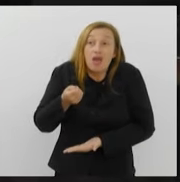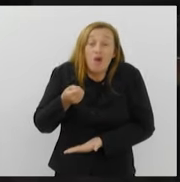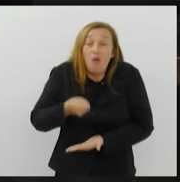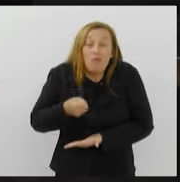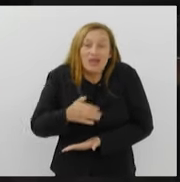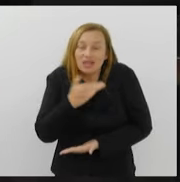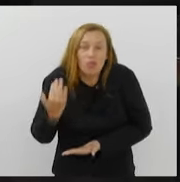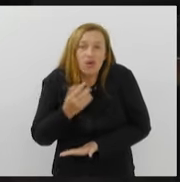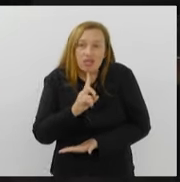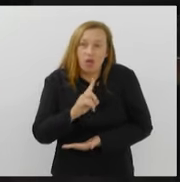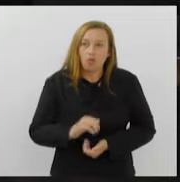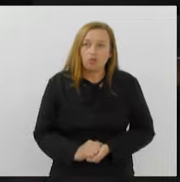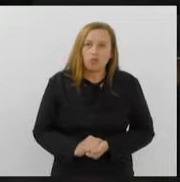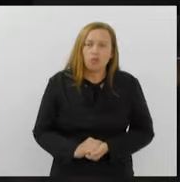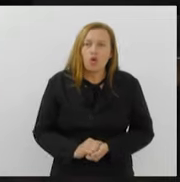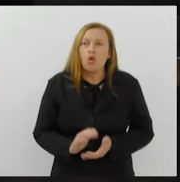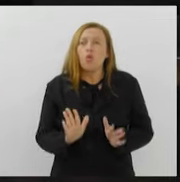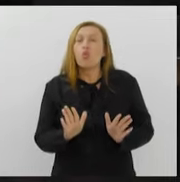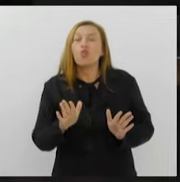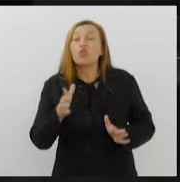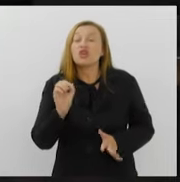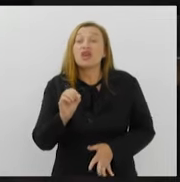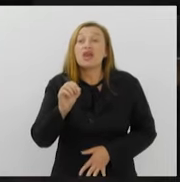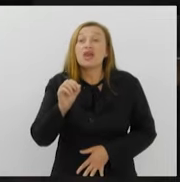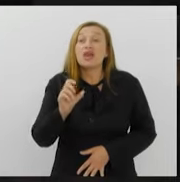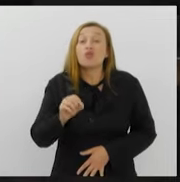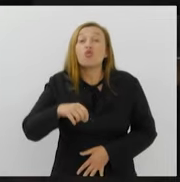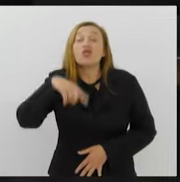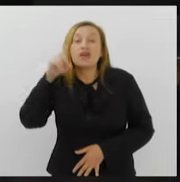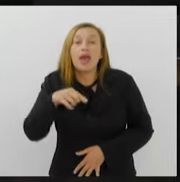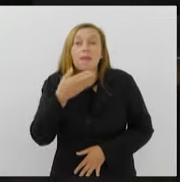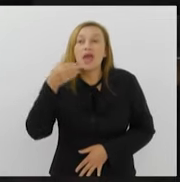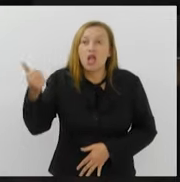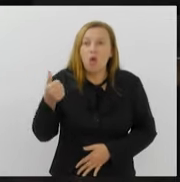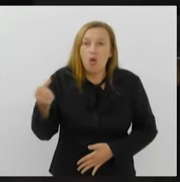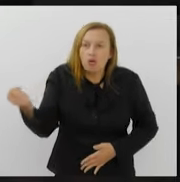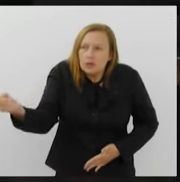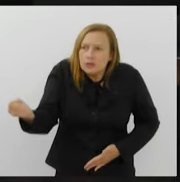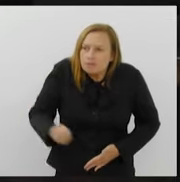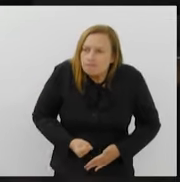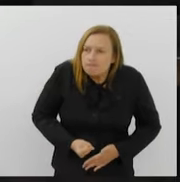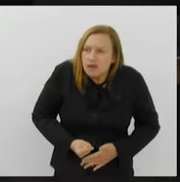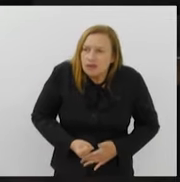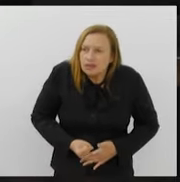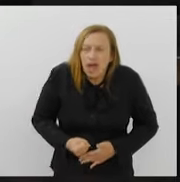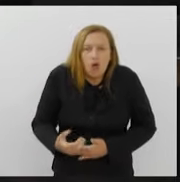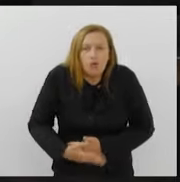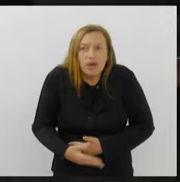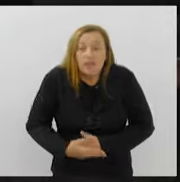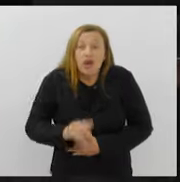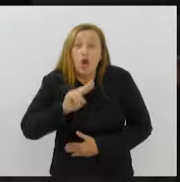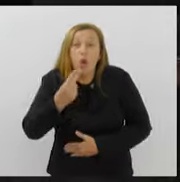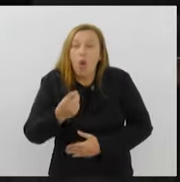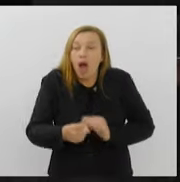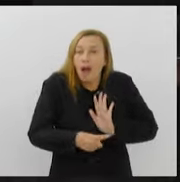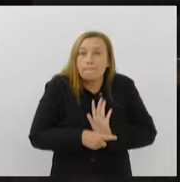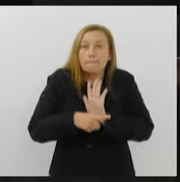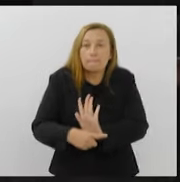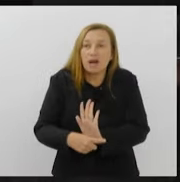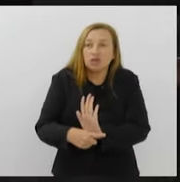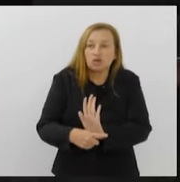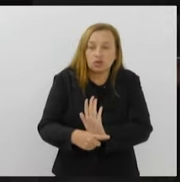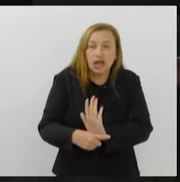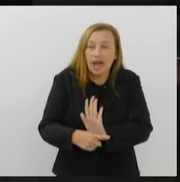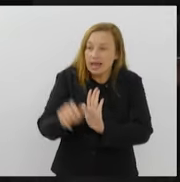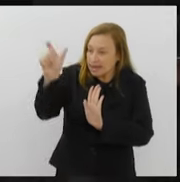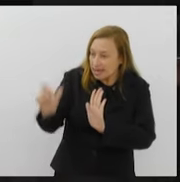O que é preferível? Enfiar uma agulha e matar aquela criança? Ou dar todo o apoio que esta